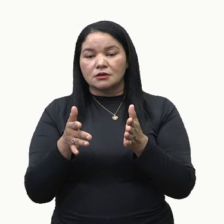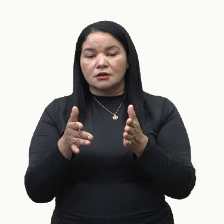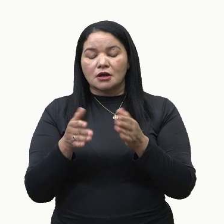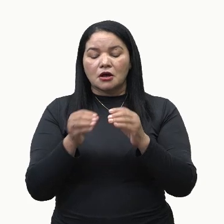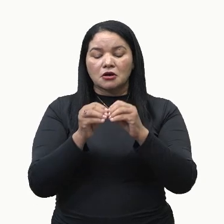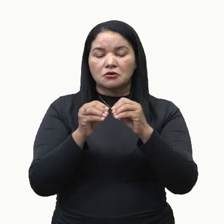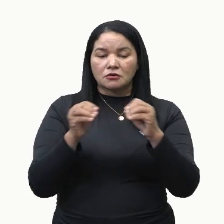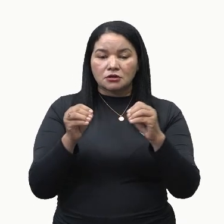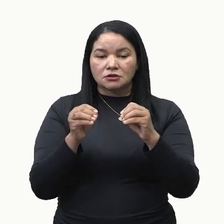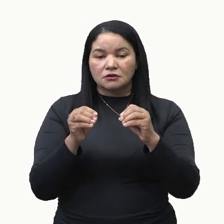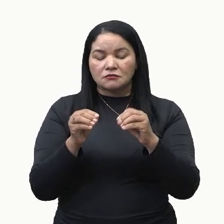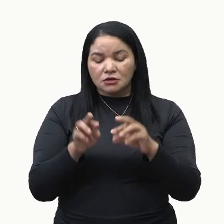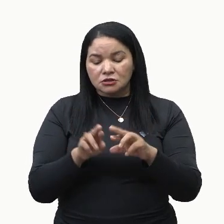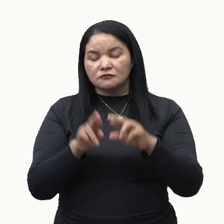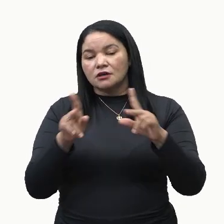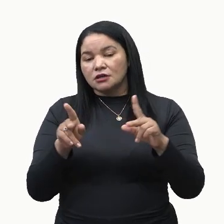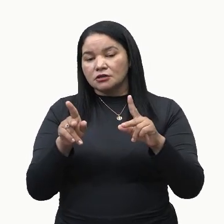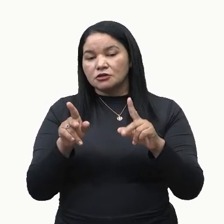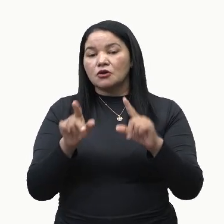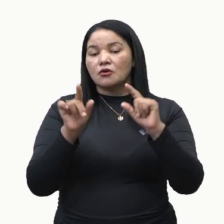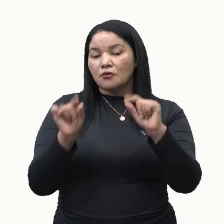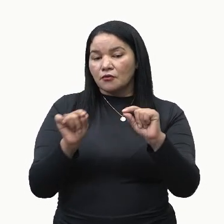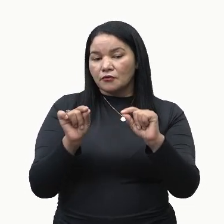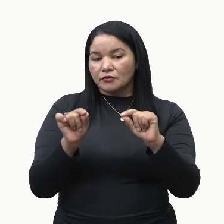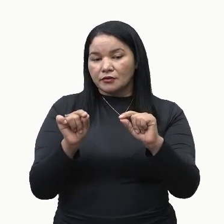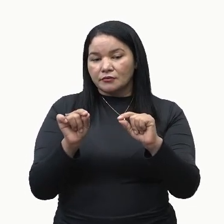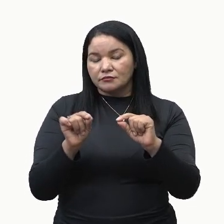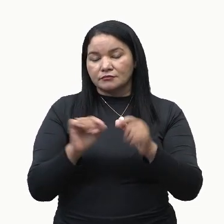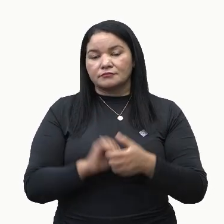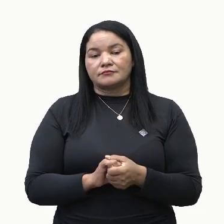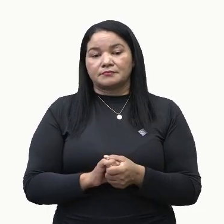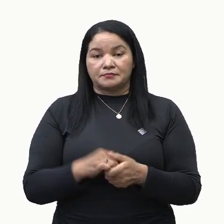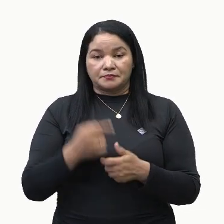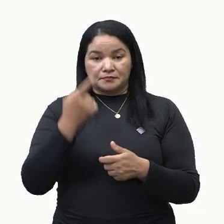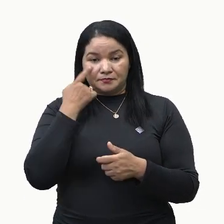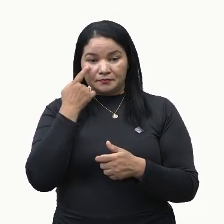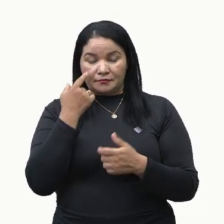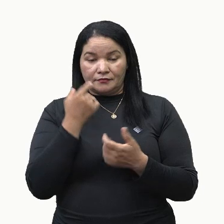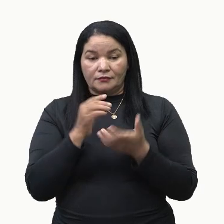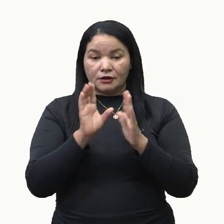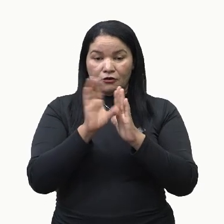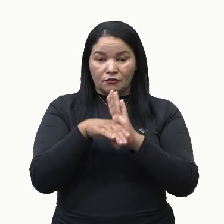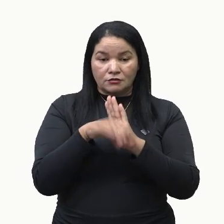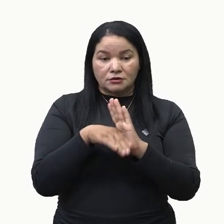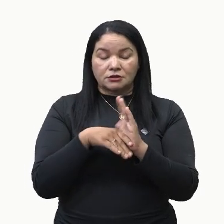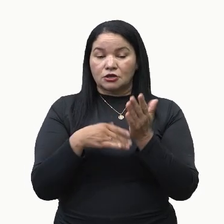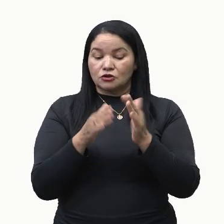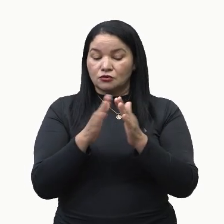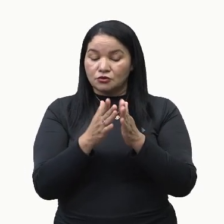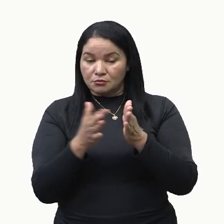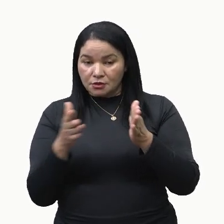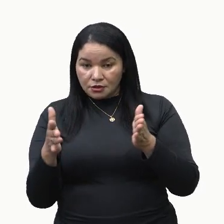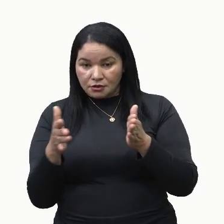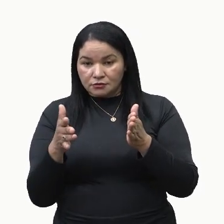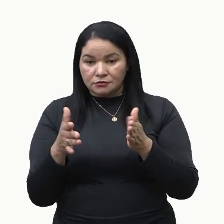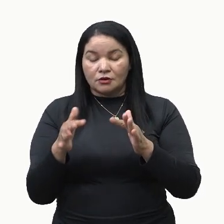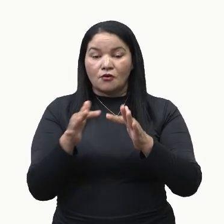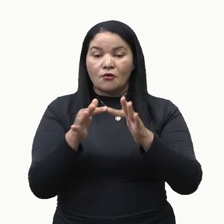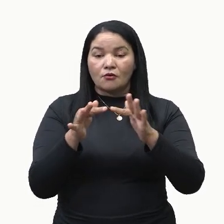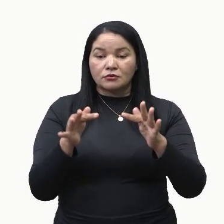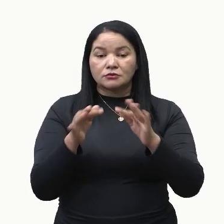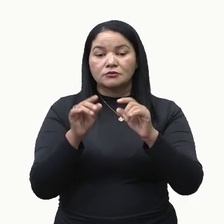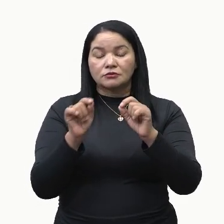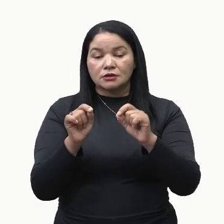aí o que diz o conceito de período. Período é um enunciado com sentido